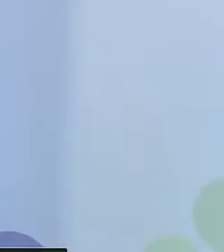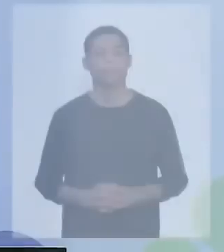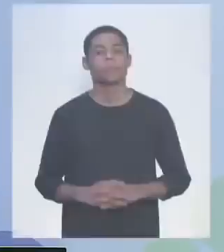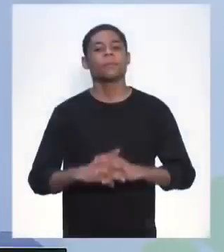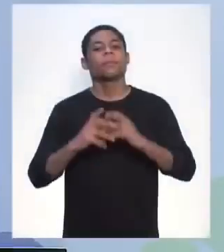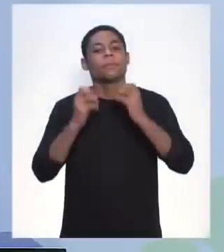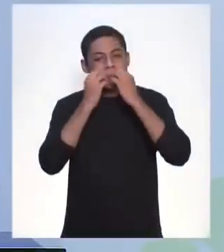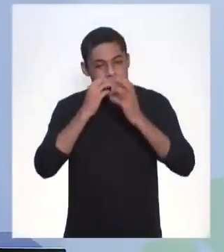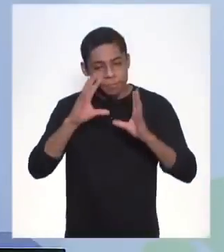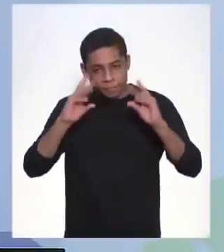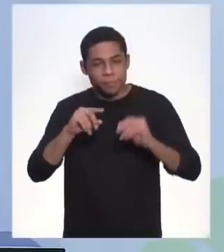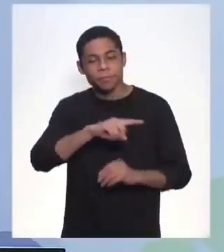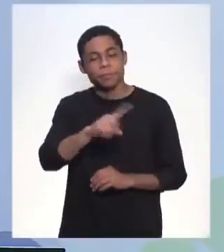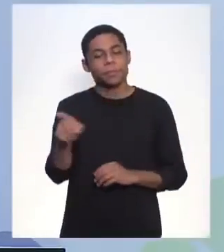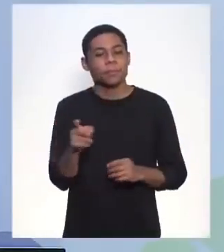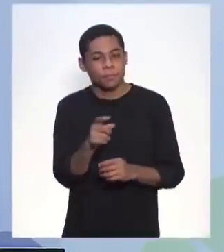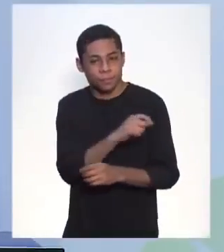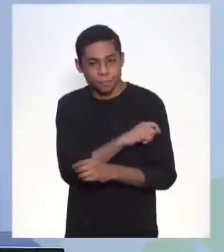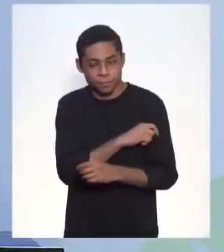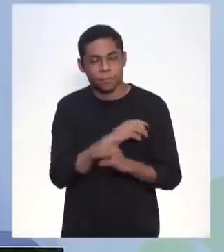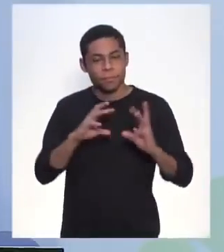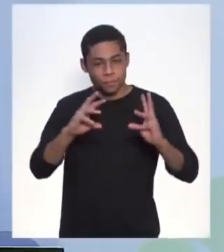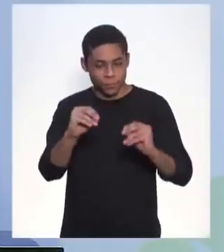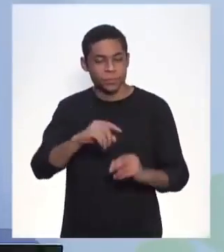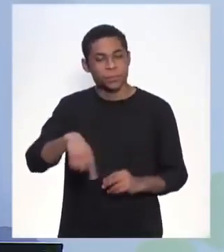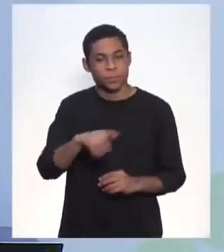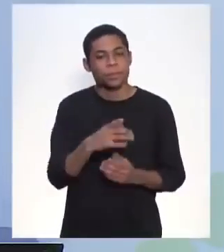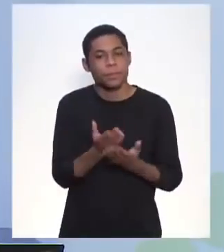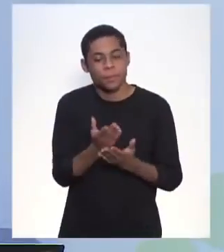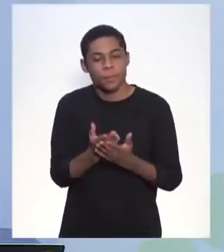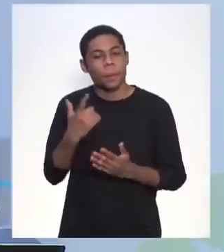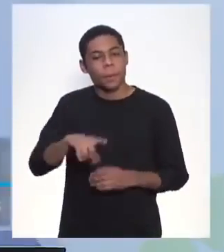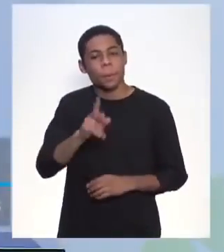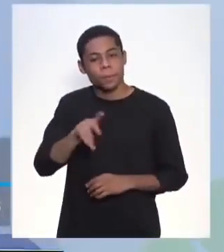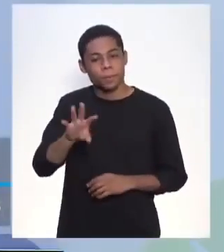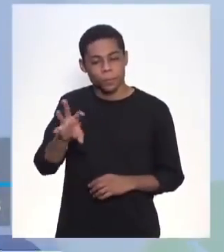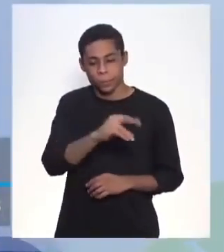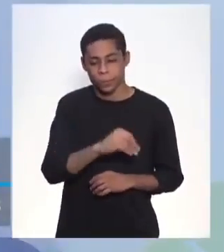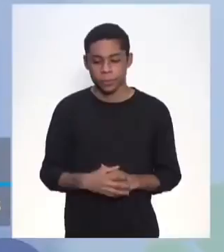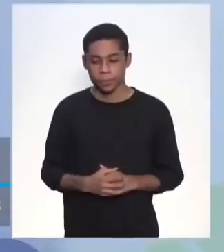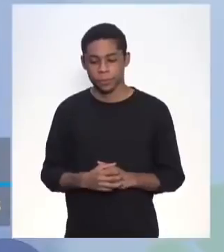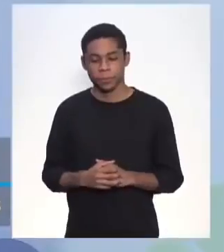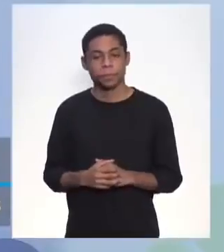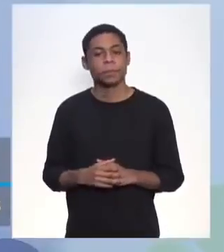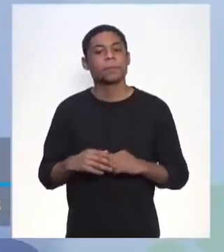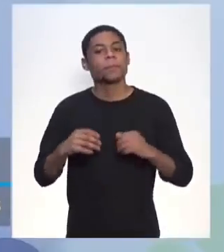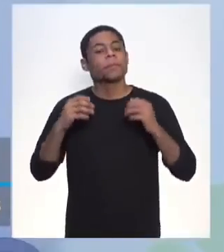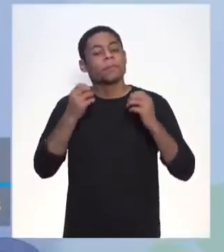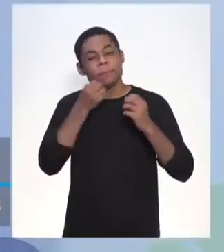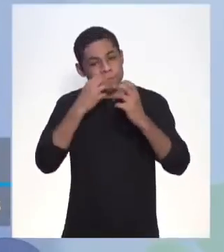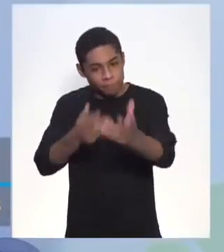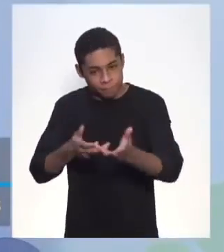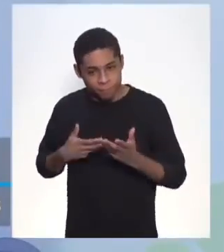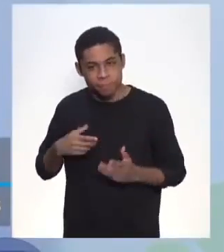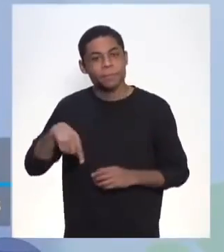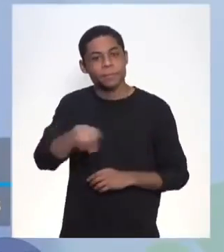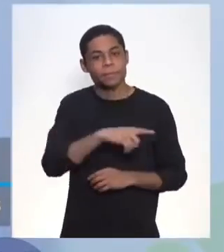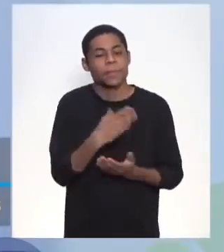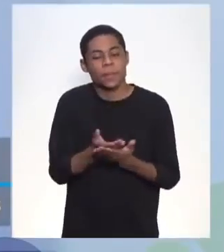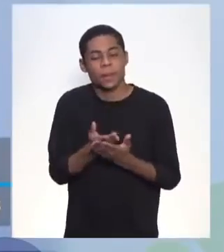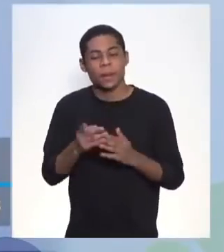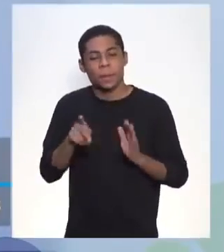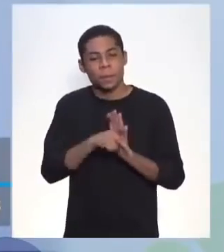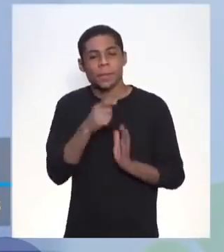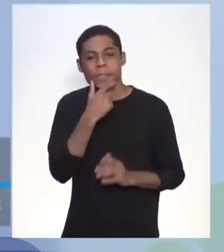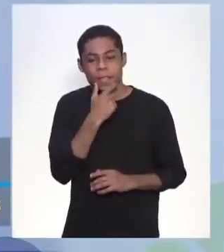Good evening, students and teachers. Boa noite aí, estudantes e professores. Welcome to an English class. Sejam